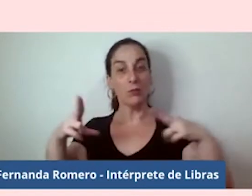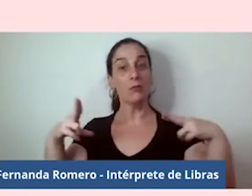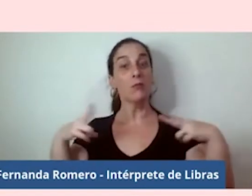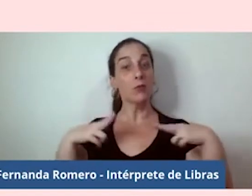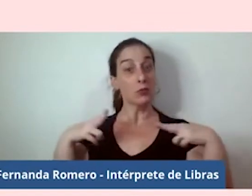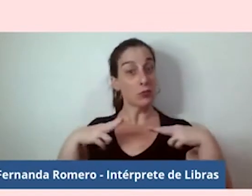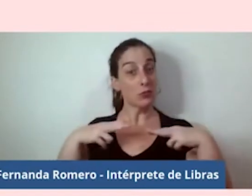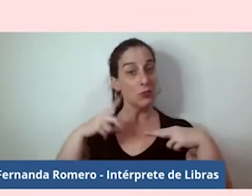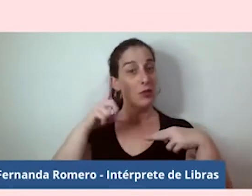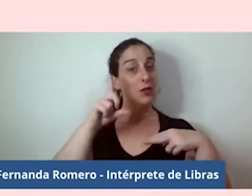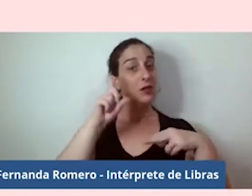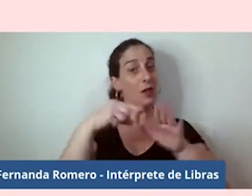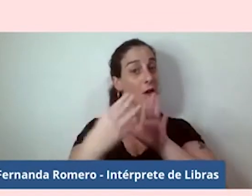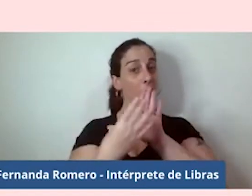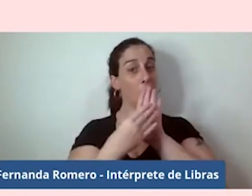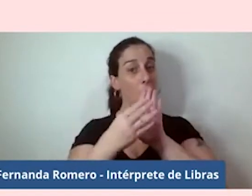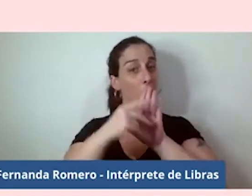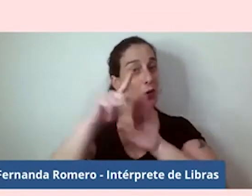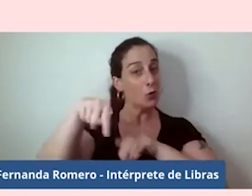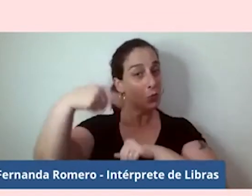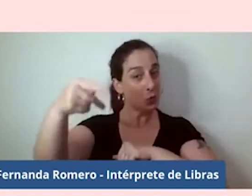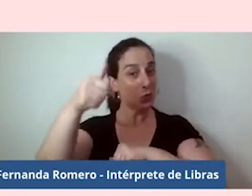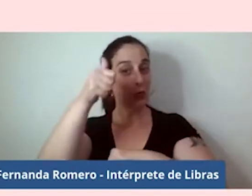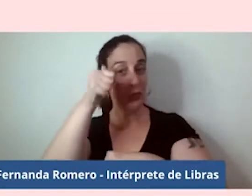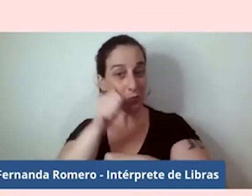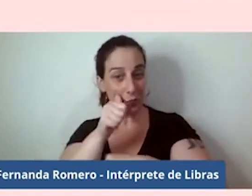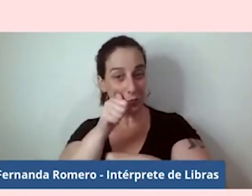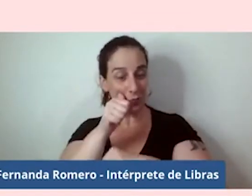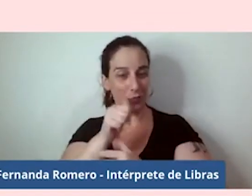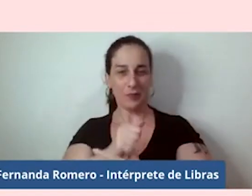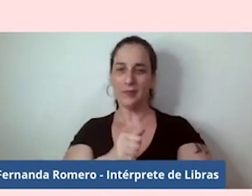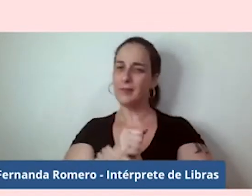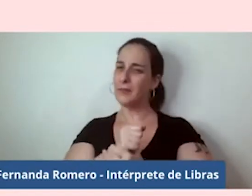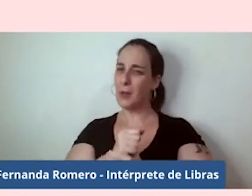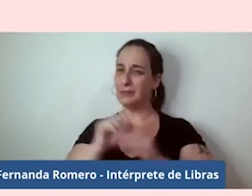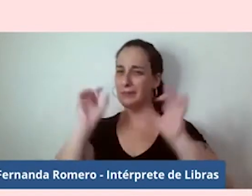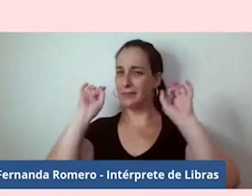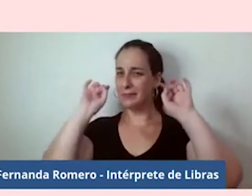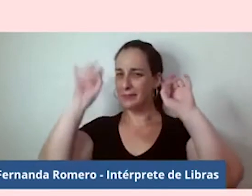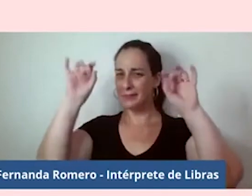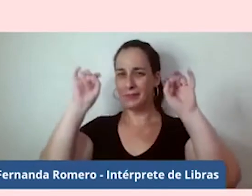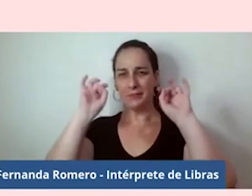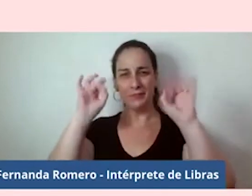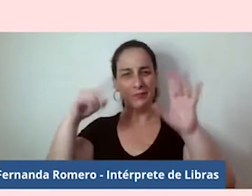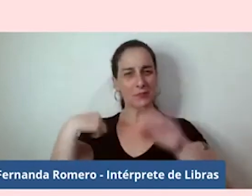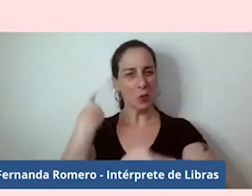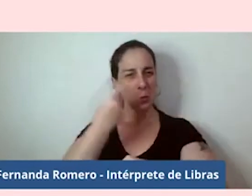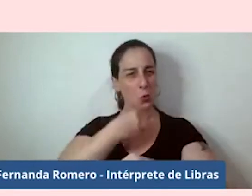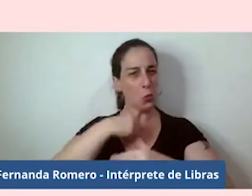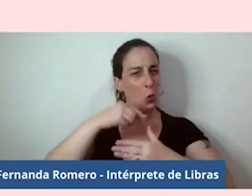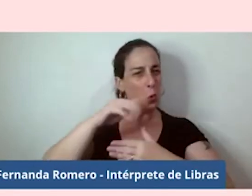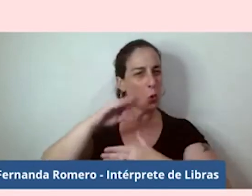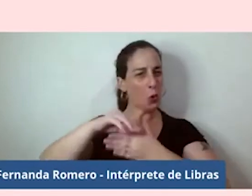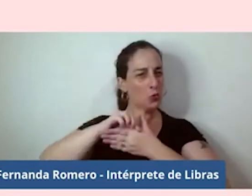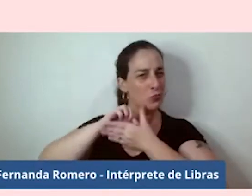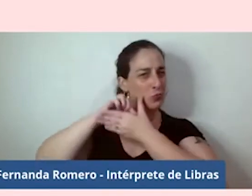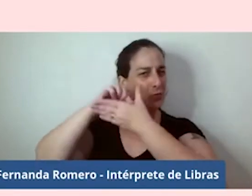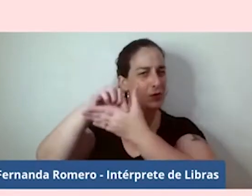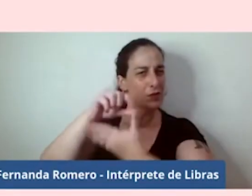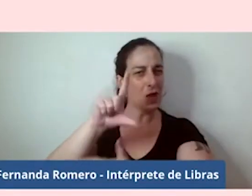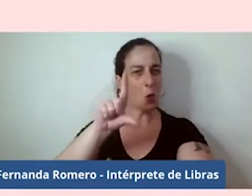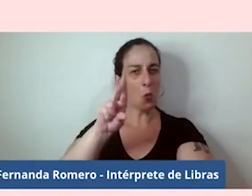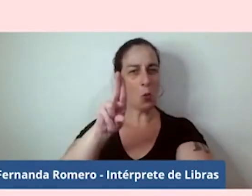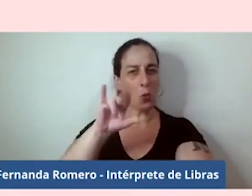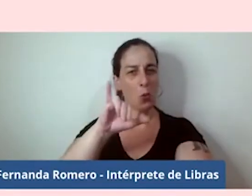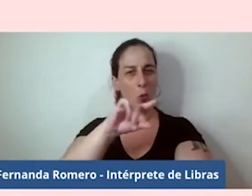como exemplos para outras mulheres. Uma saudação especial aos nossos líderes, Luiz Carlos Bon e José Paulo